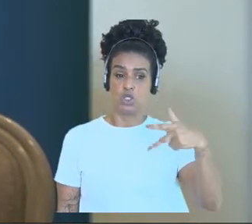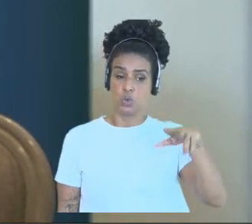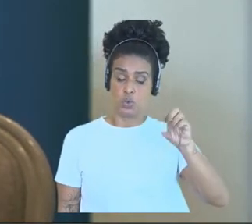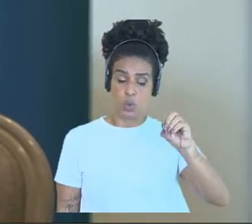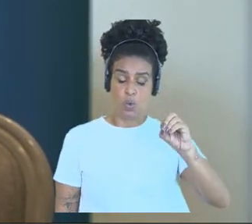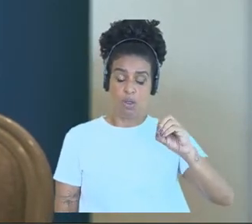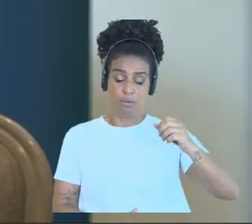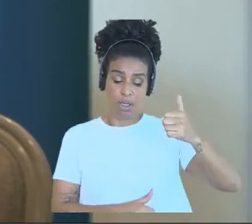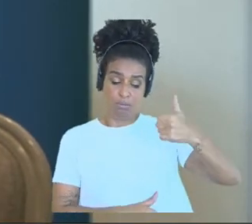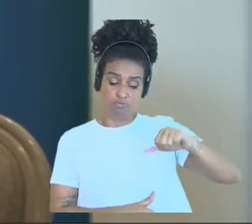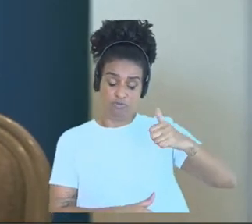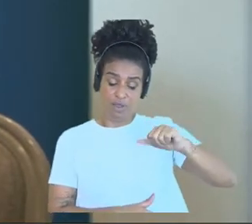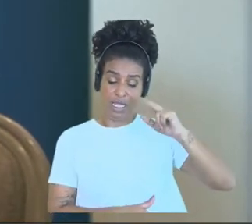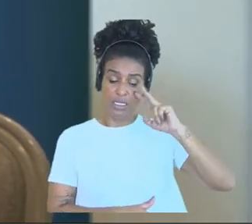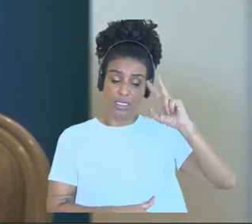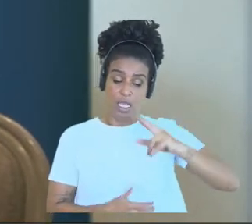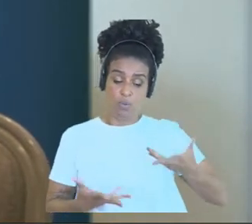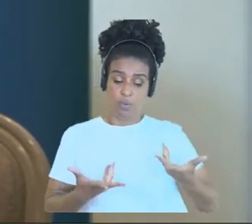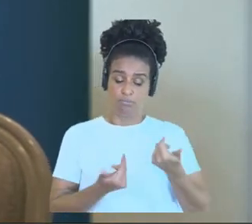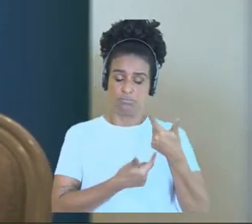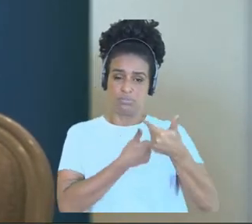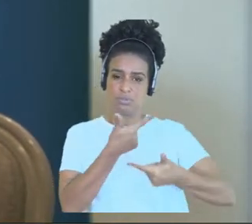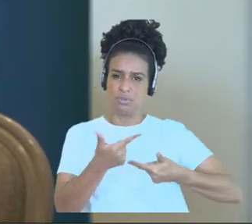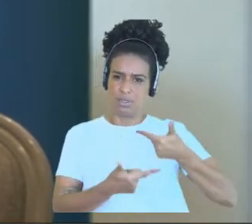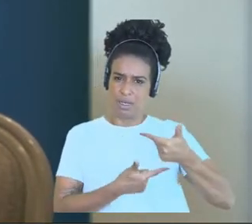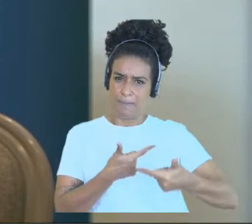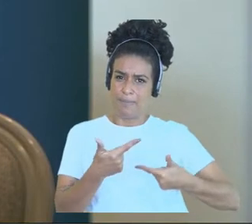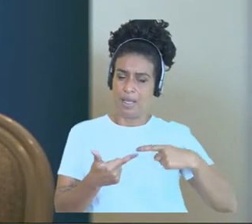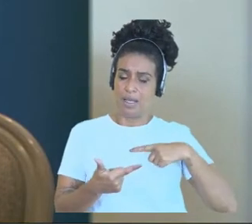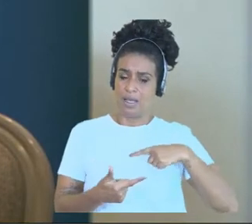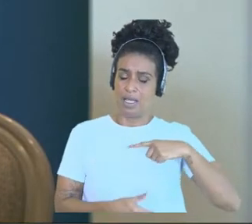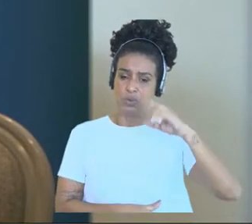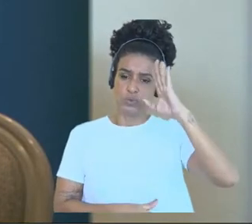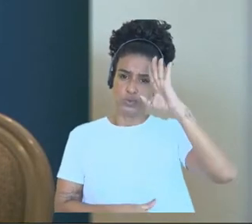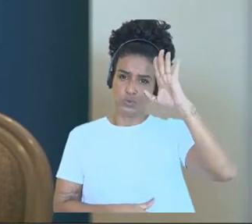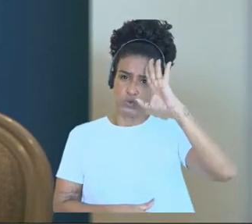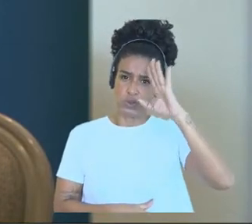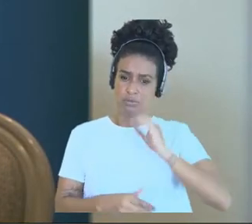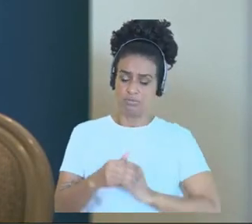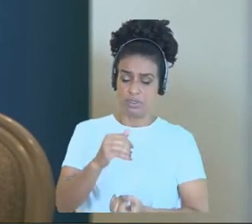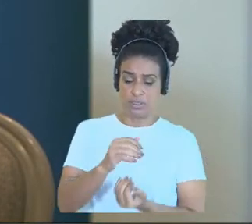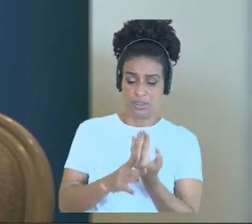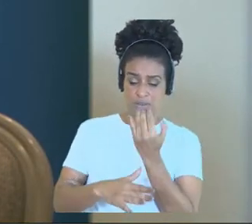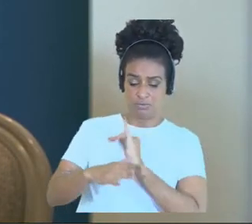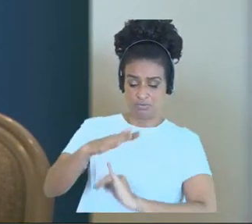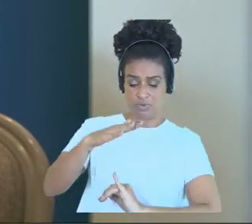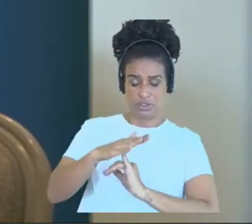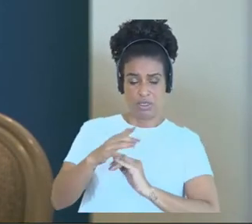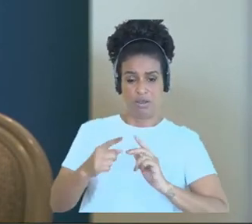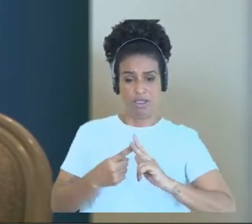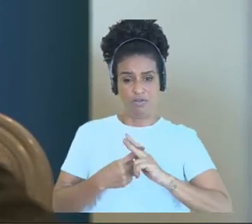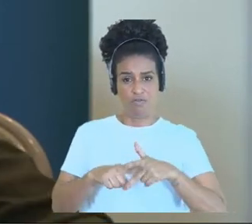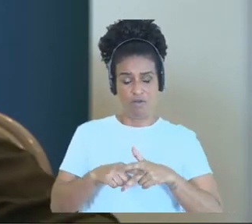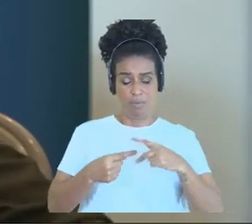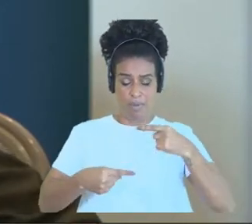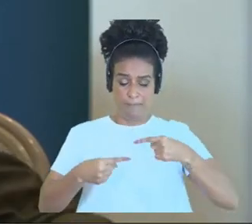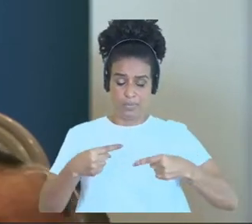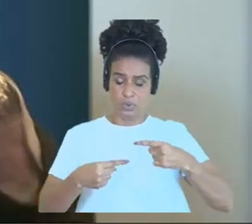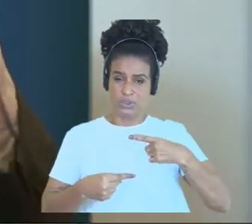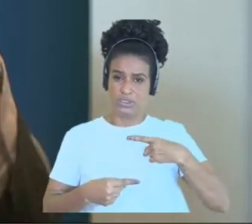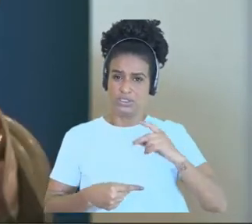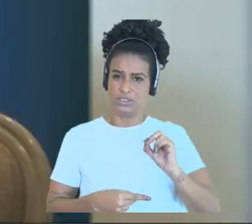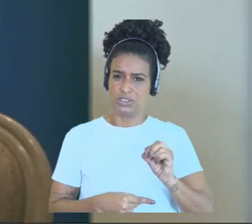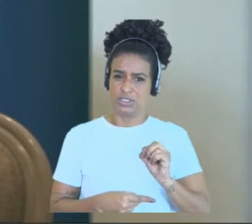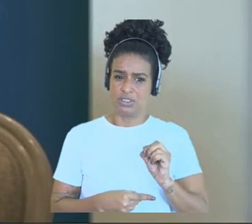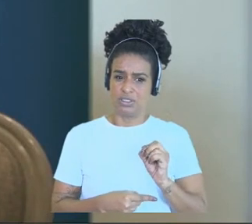de partidos. Isso é um sonho que há muitos anos, com a Fundação Adenauer, a gente trabalha o tema da reforma política. Vou deixar para